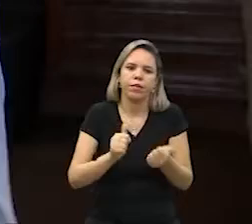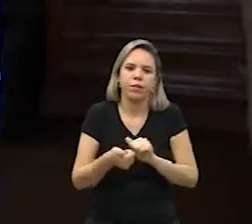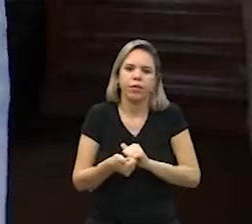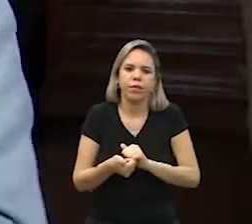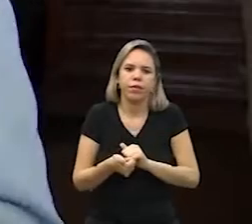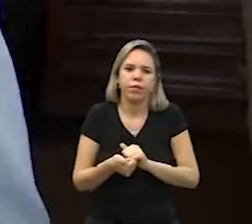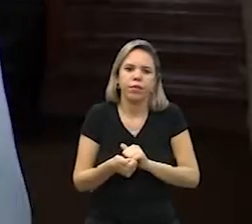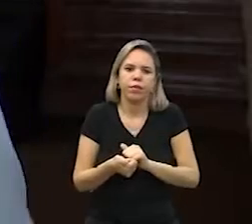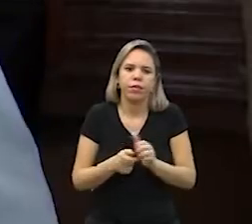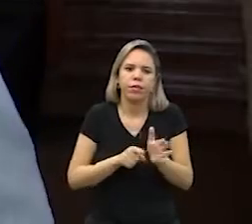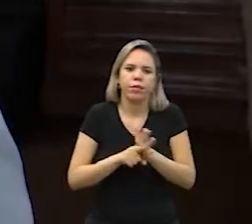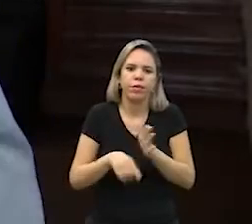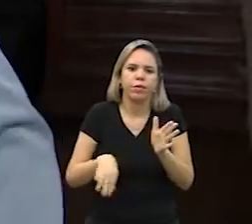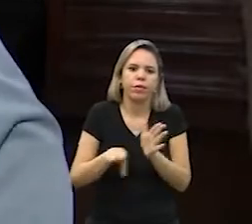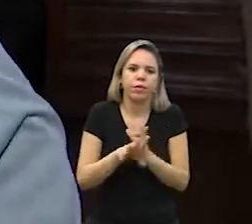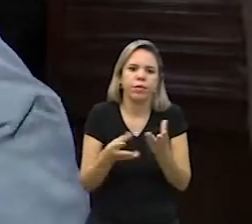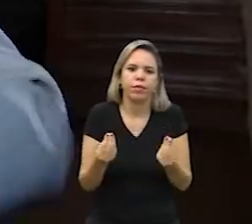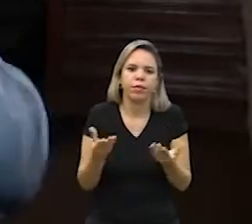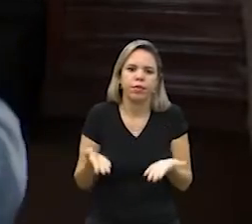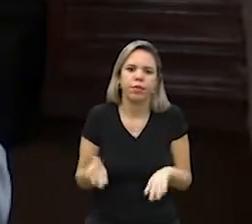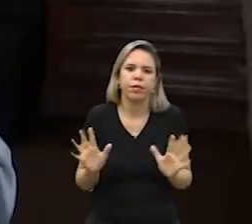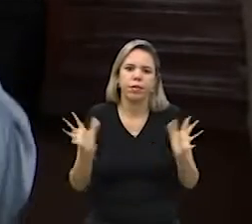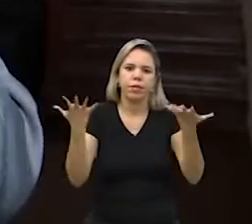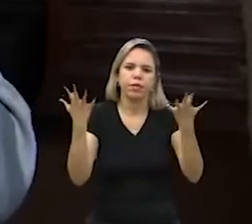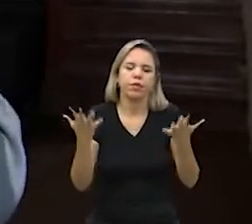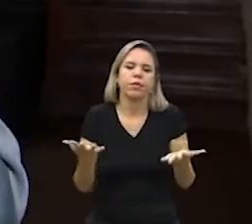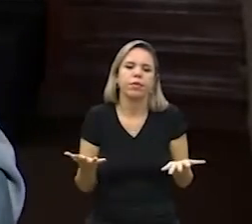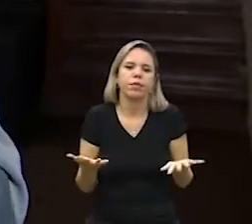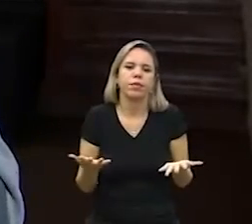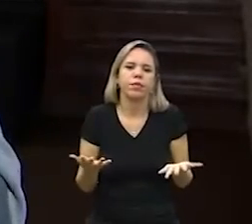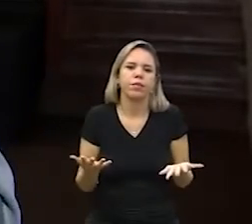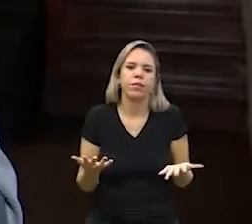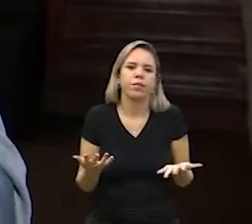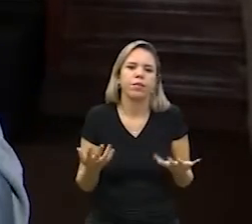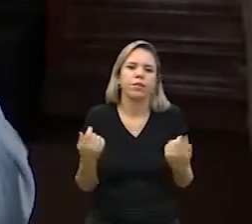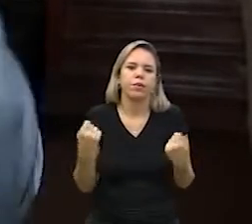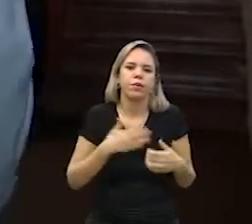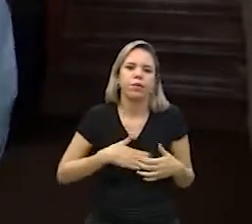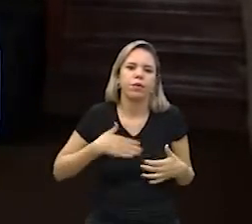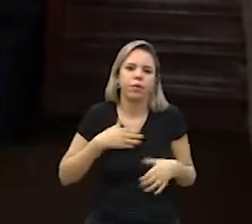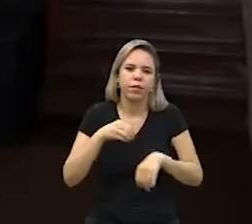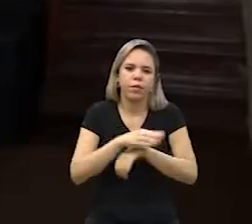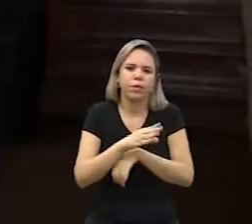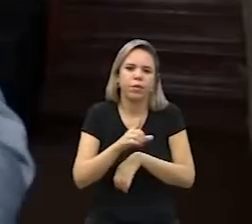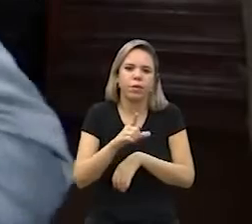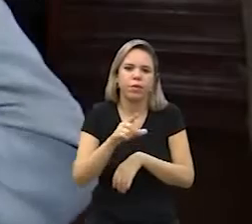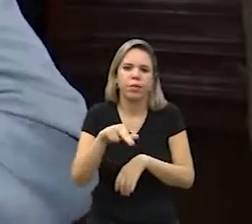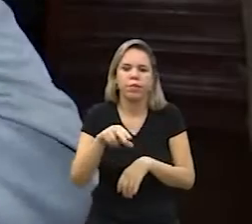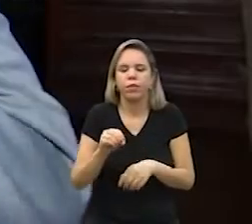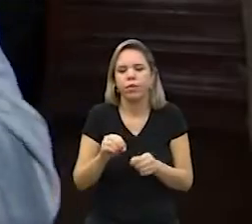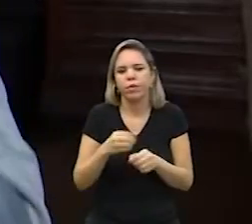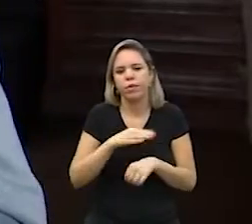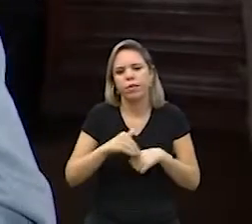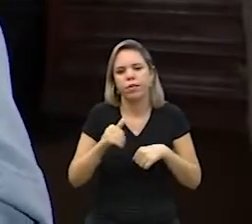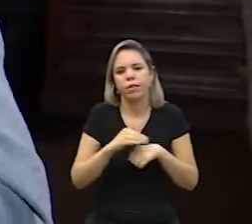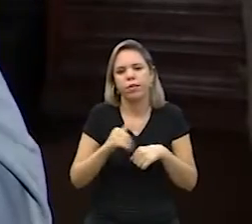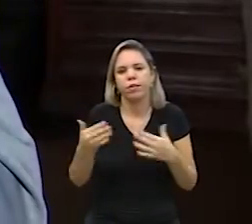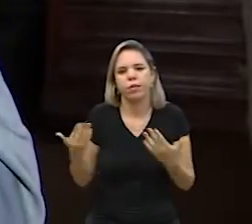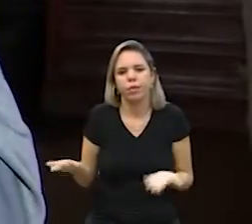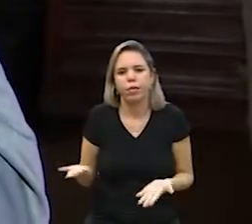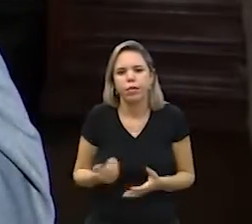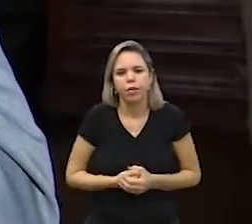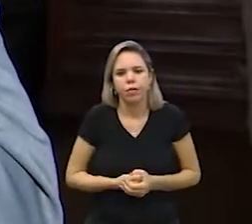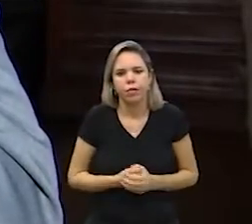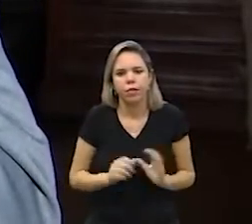Esportes chinesa, que a gente prestigia bastante. Um evento que nós não podemos deixar de prestigiar, um evento trazido pelo Lino, com muito carinho,